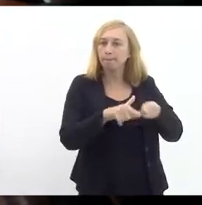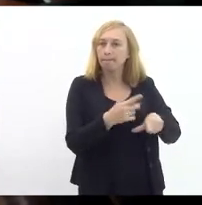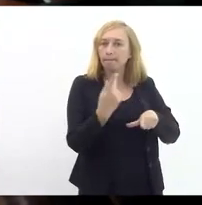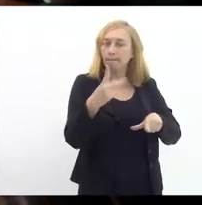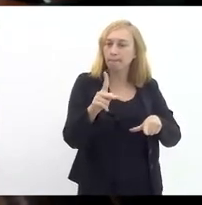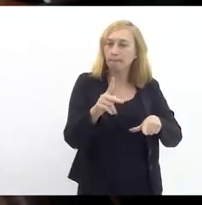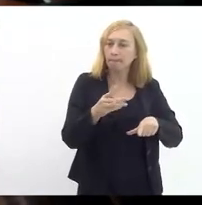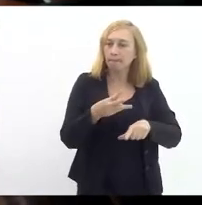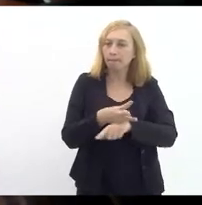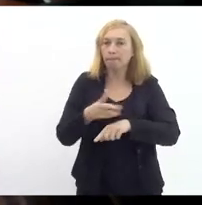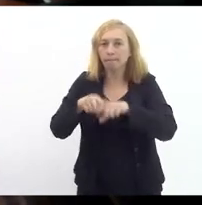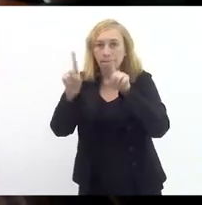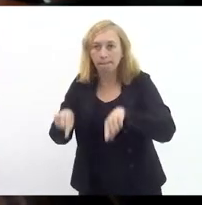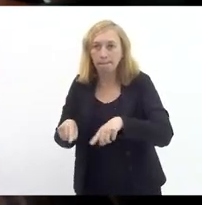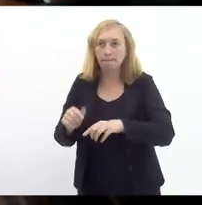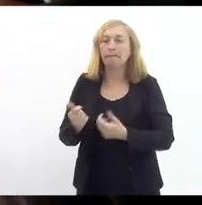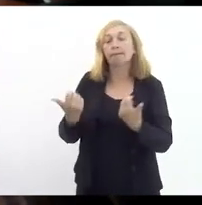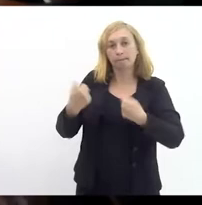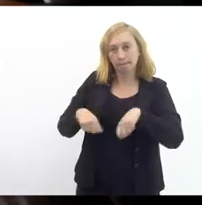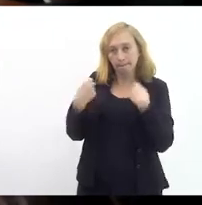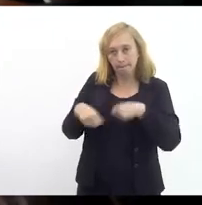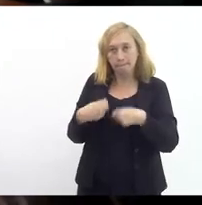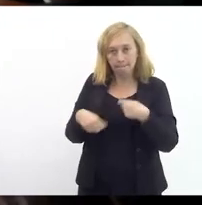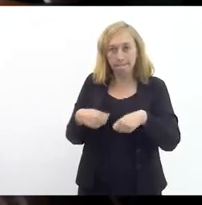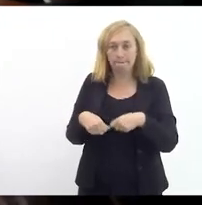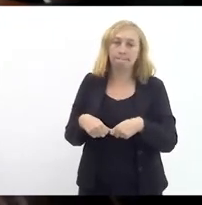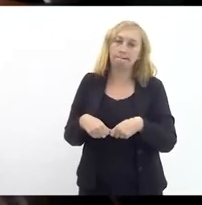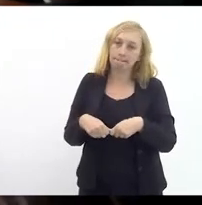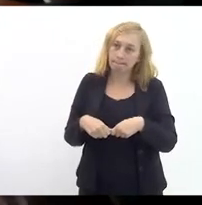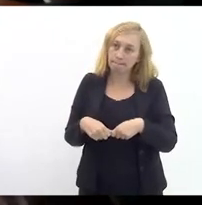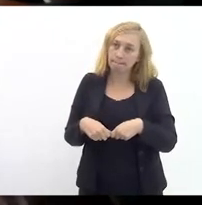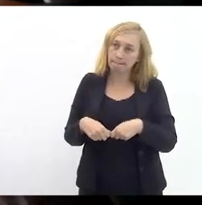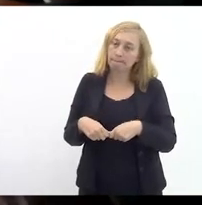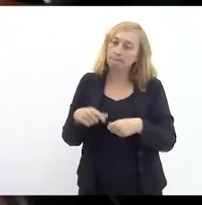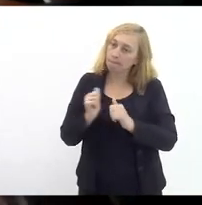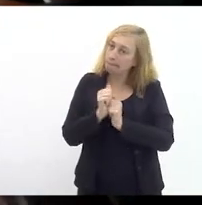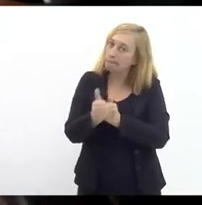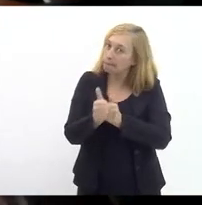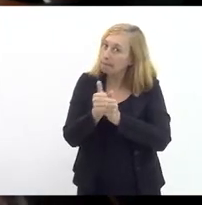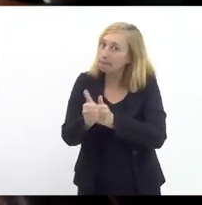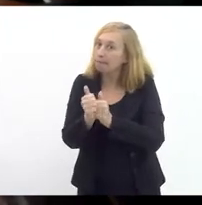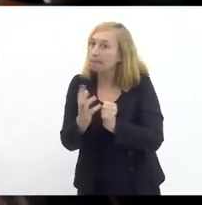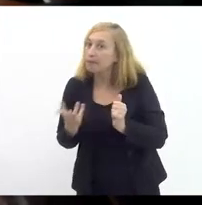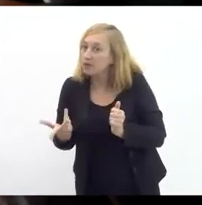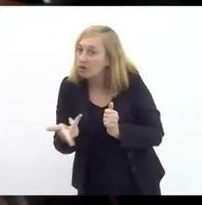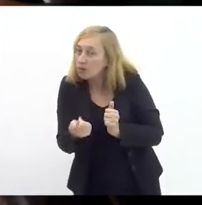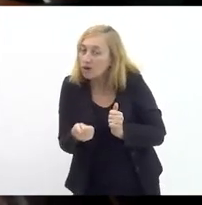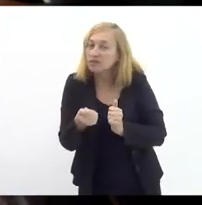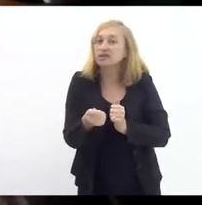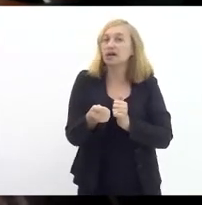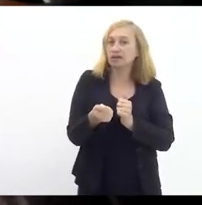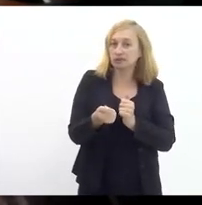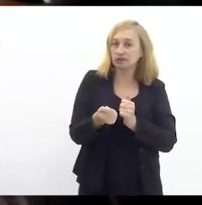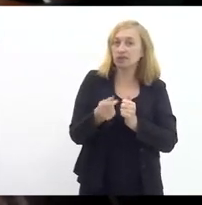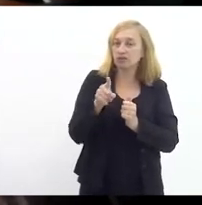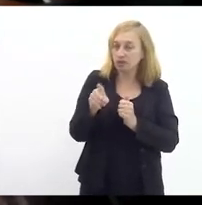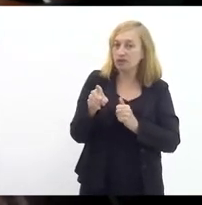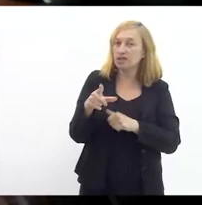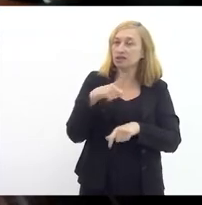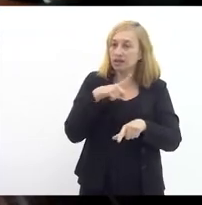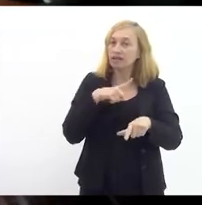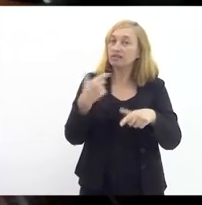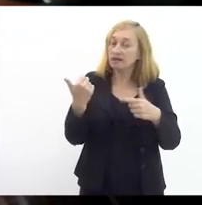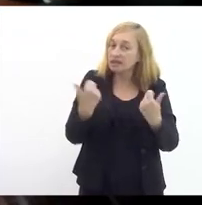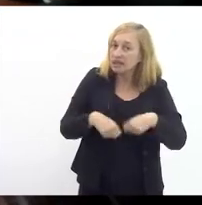terceiriza, você precisa, de alguma forma, também estar acompanhando a qualidade a partir do momento que você tem a